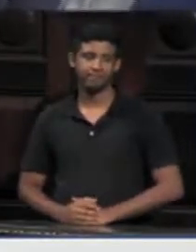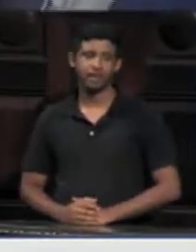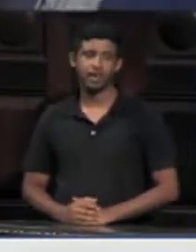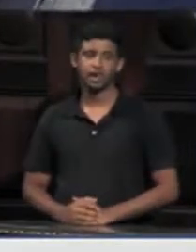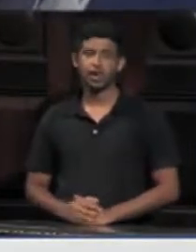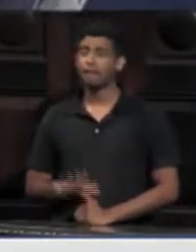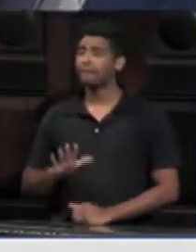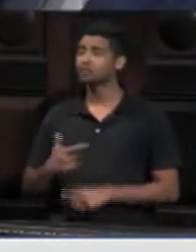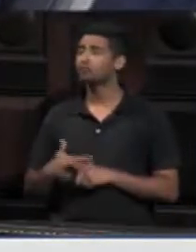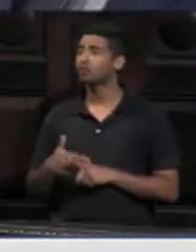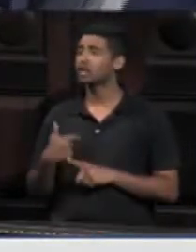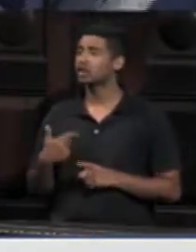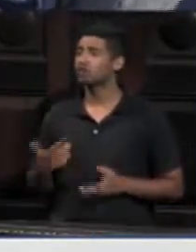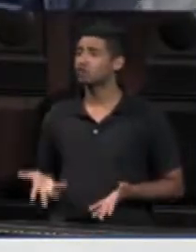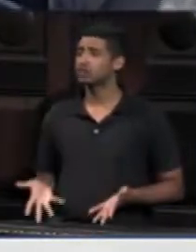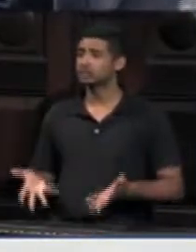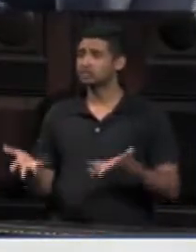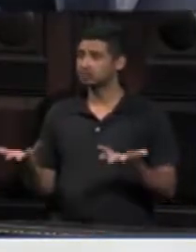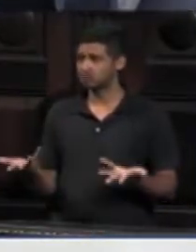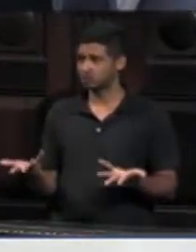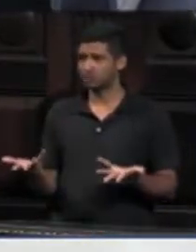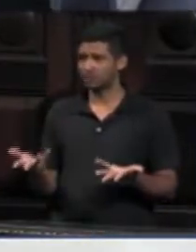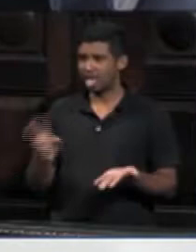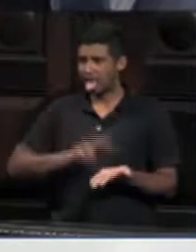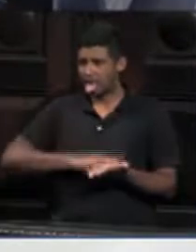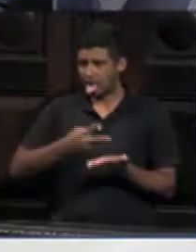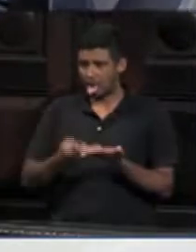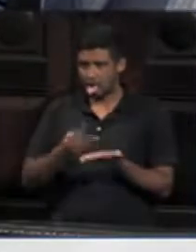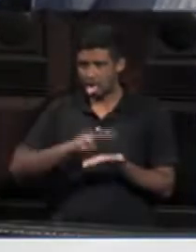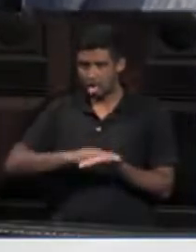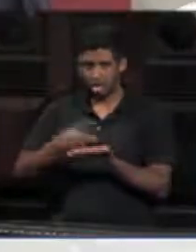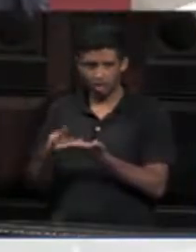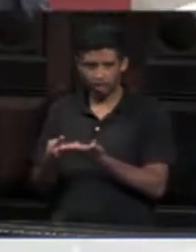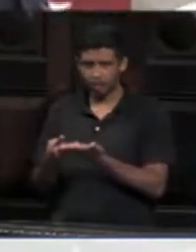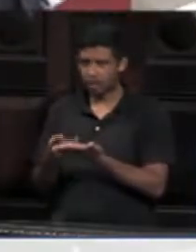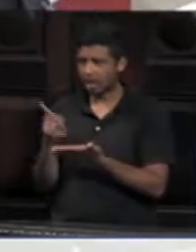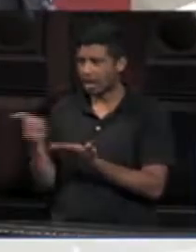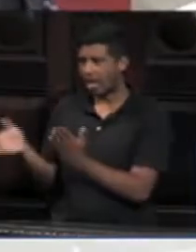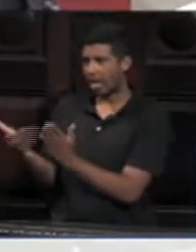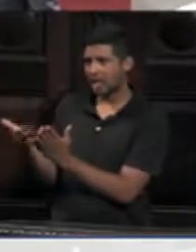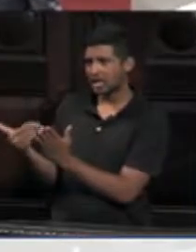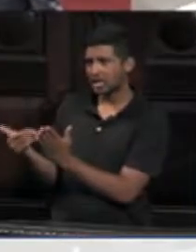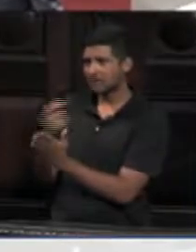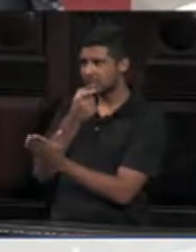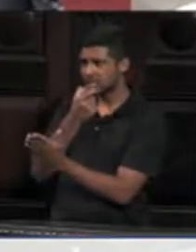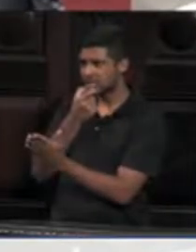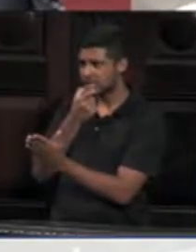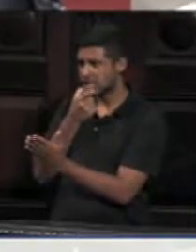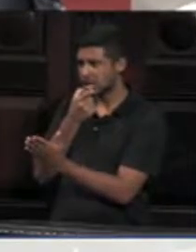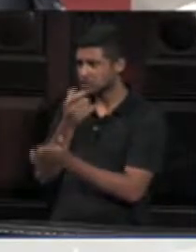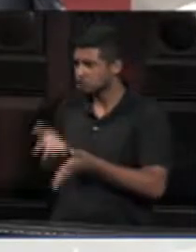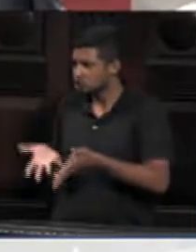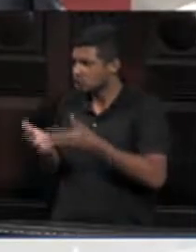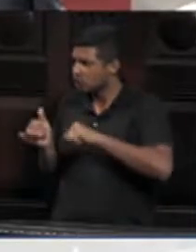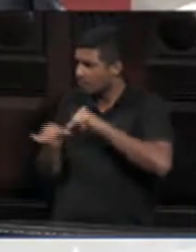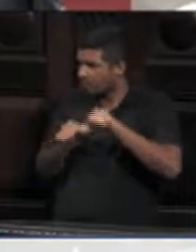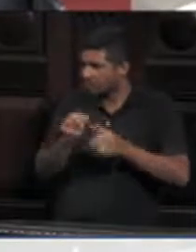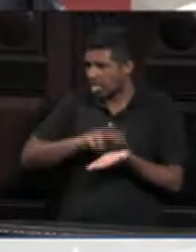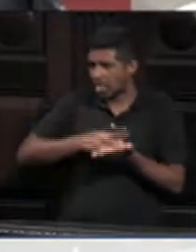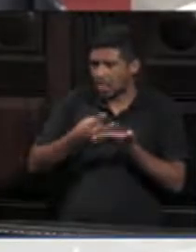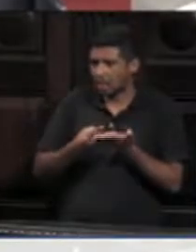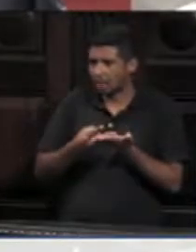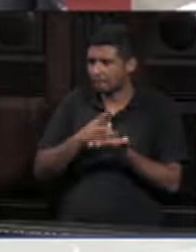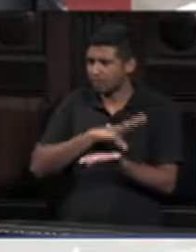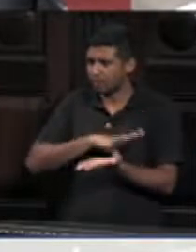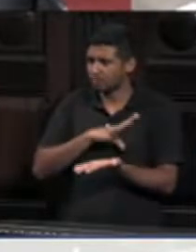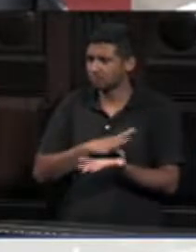tenho que incentivar uma tradução do livro do inglês para o português? Mas por que não? Por que nós